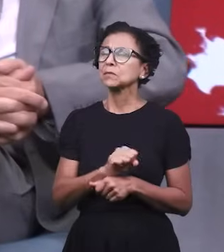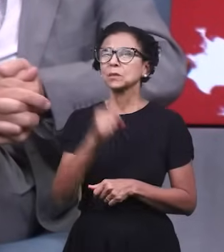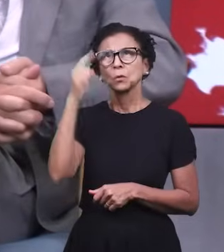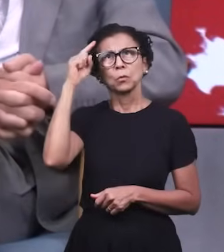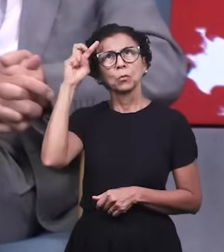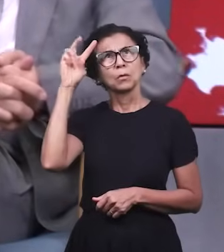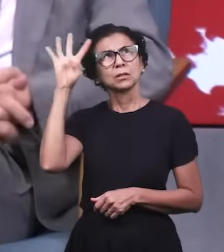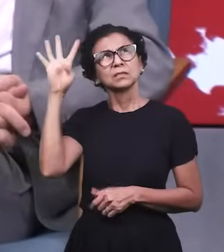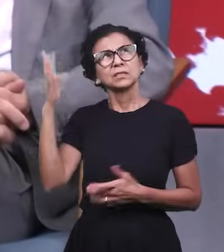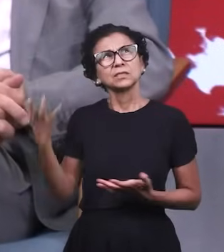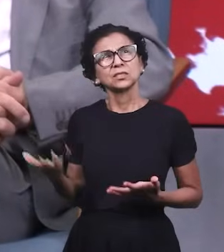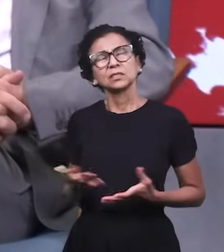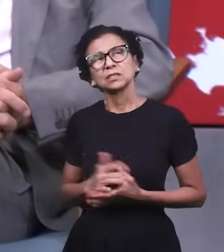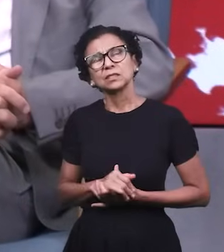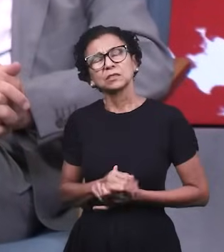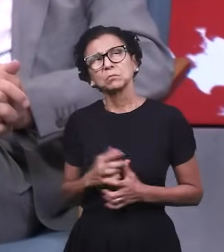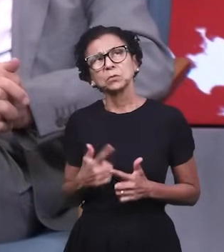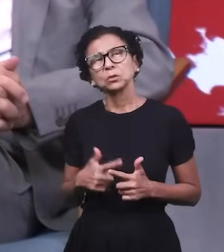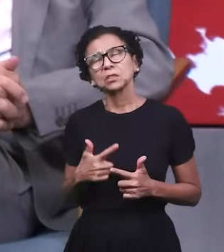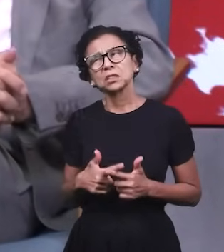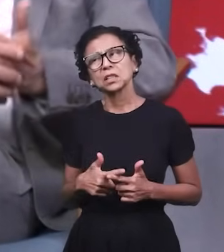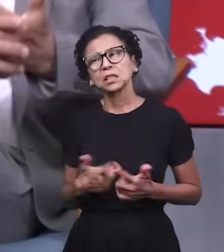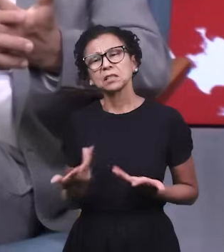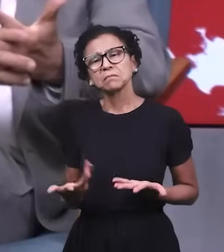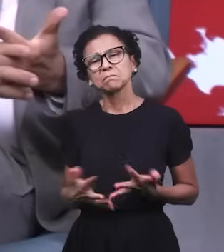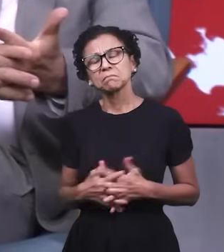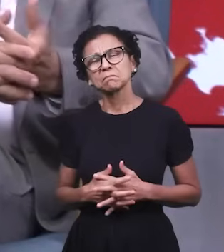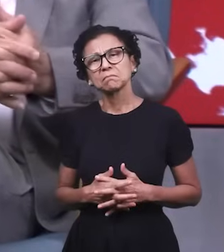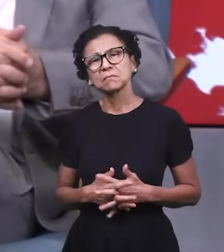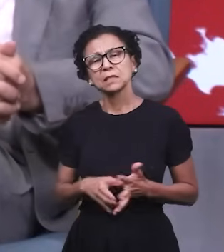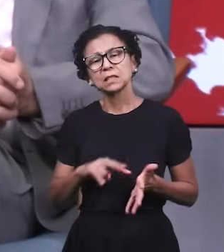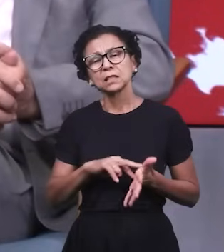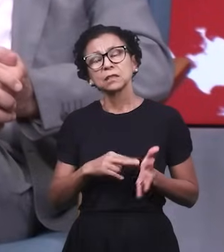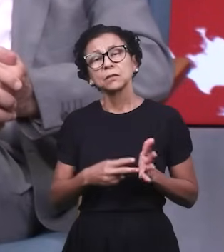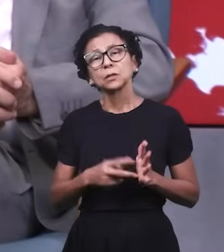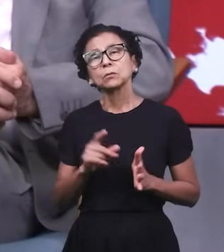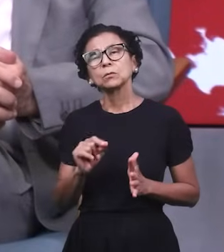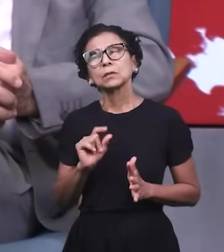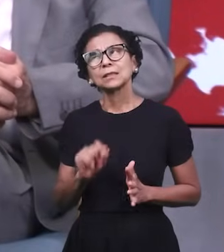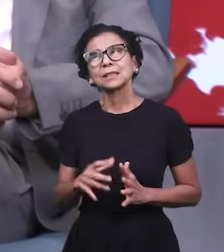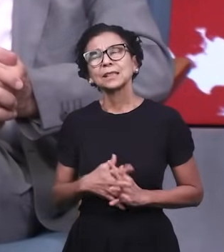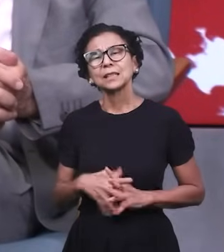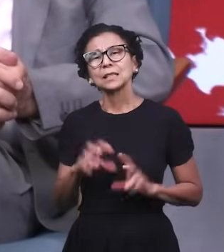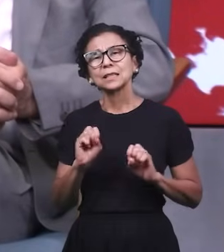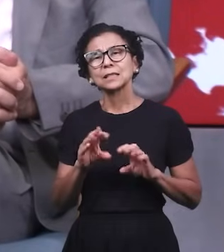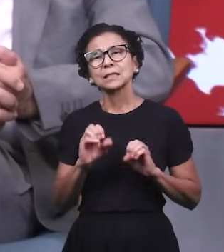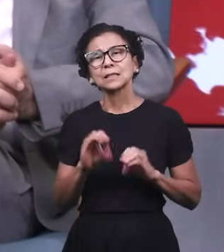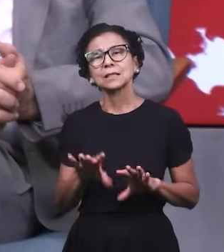Será que tem um significado? Ele quer mostrar alguma coisa?